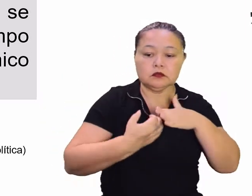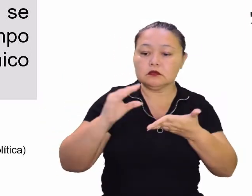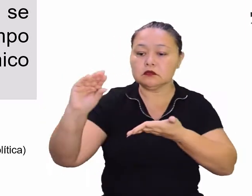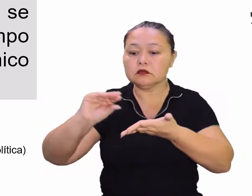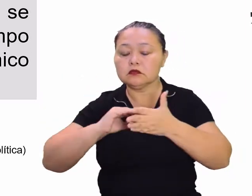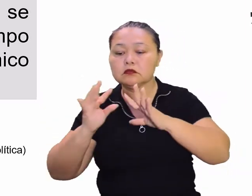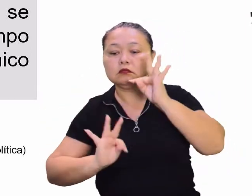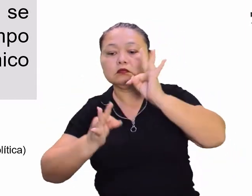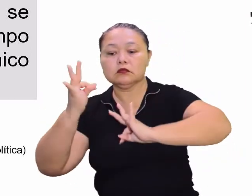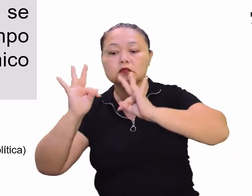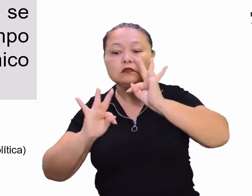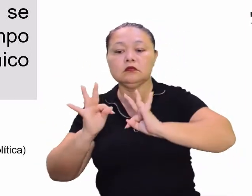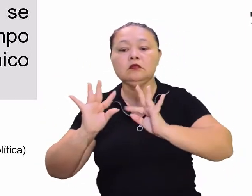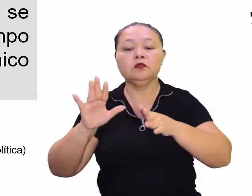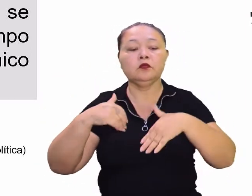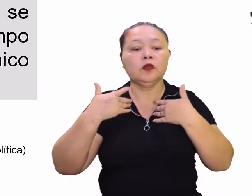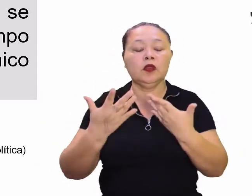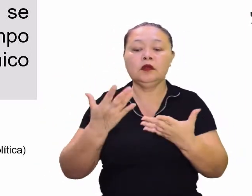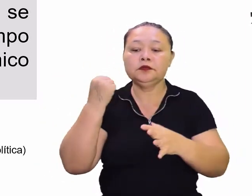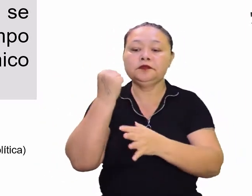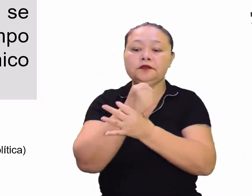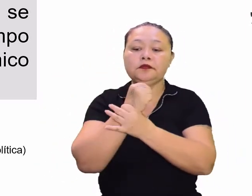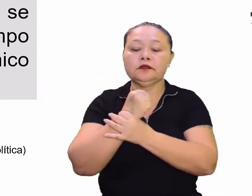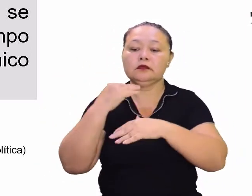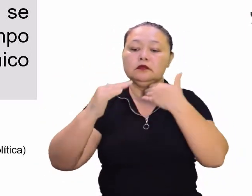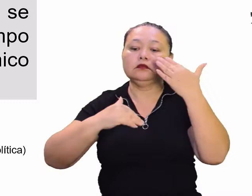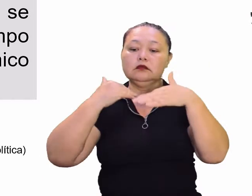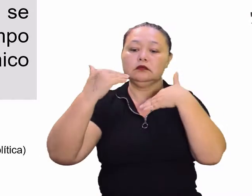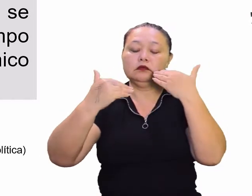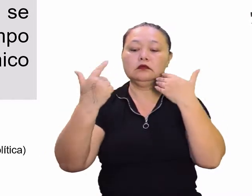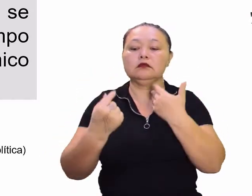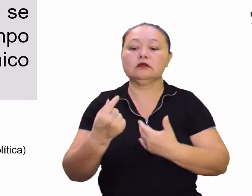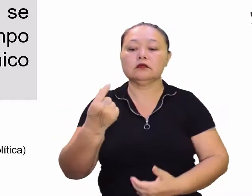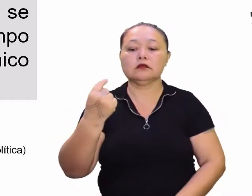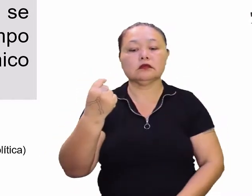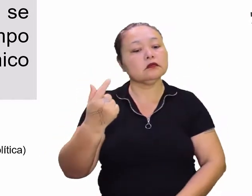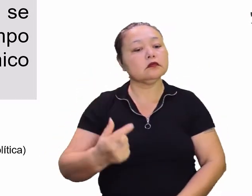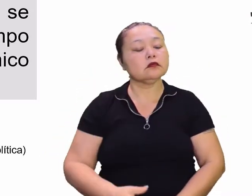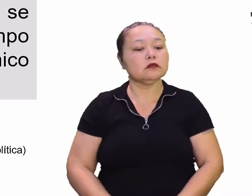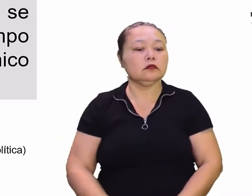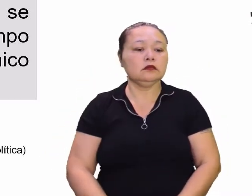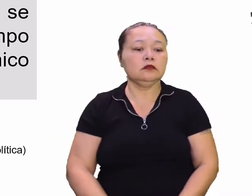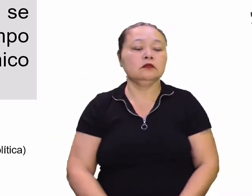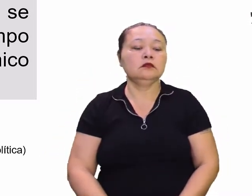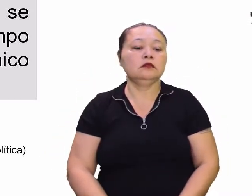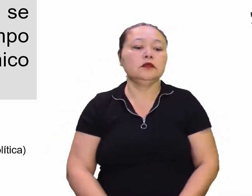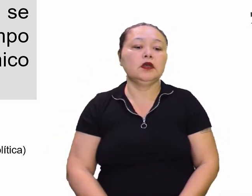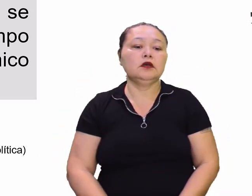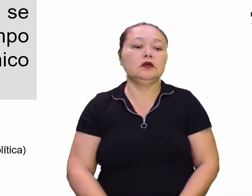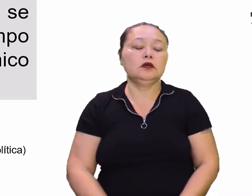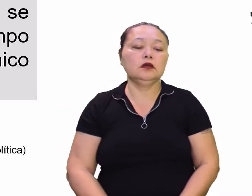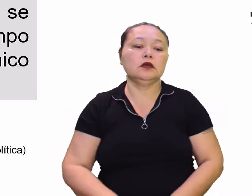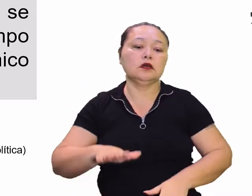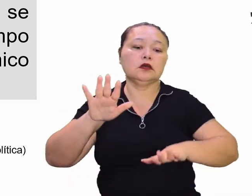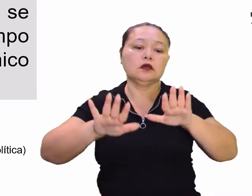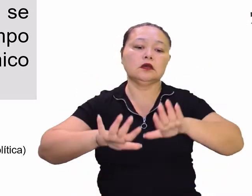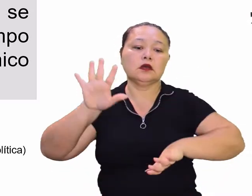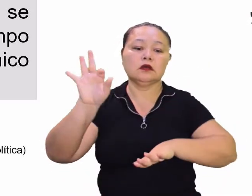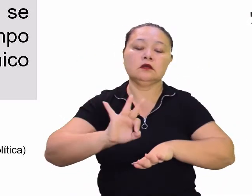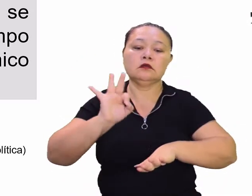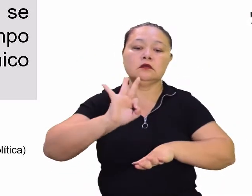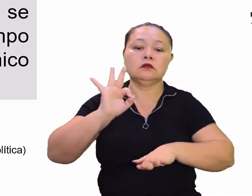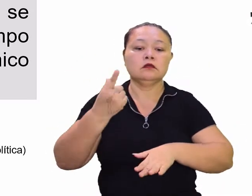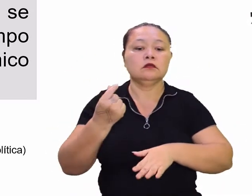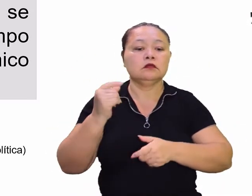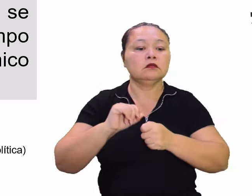investir em tecnologia para garantir esse crescimento econômico. Muito bem, Rogério. Alguns índices econômicos